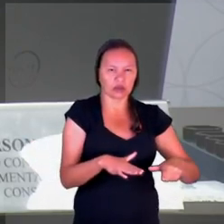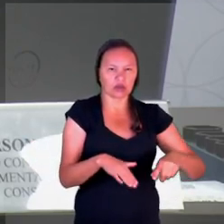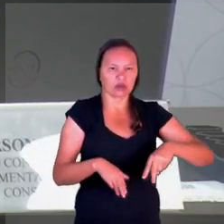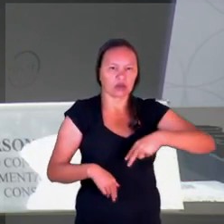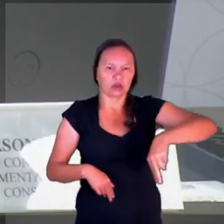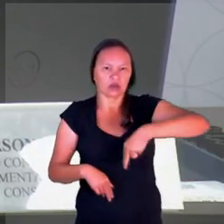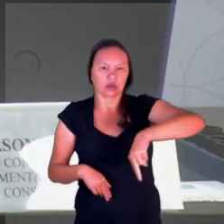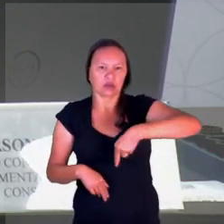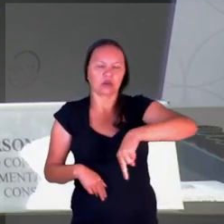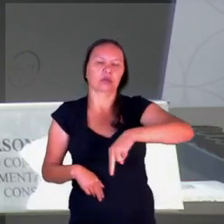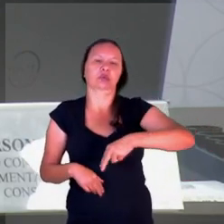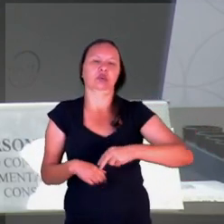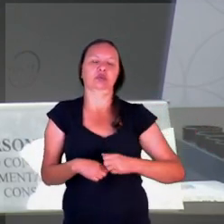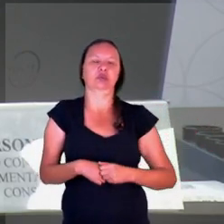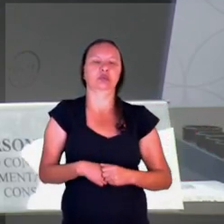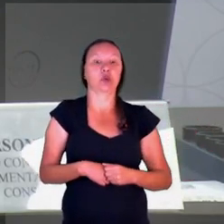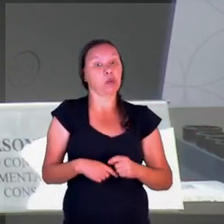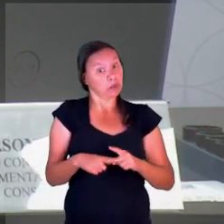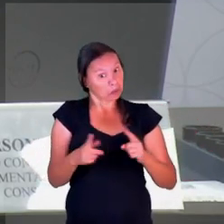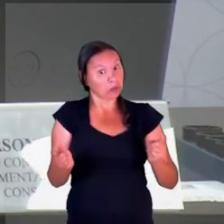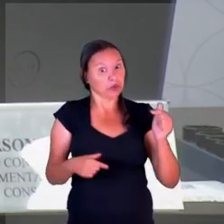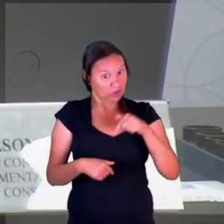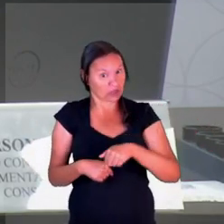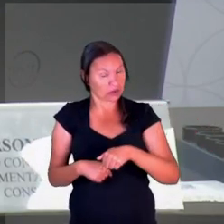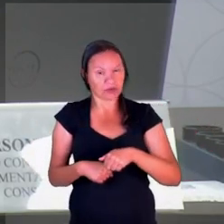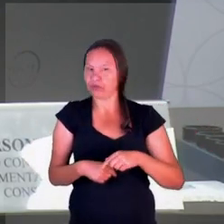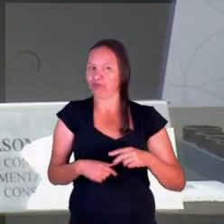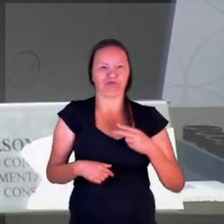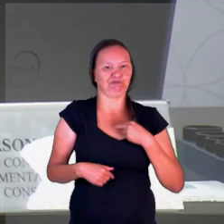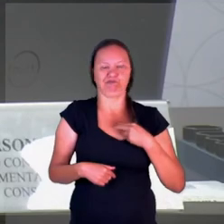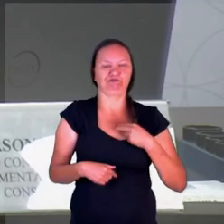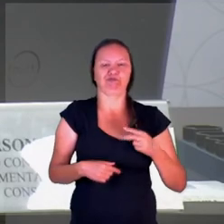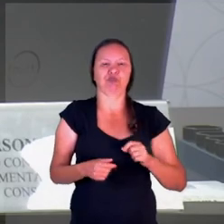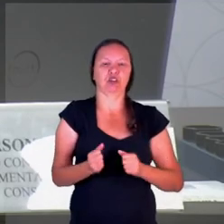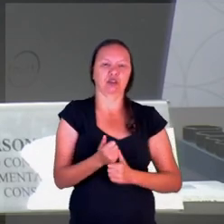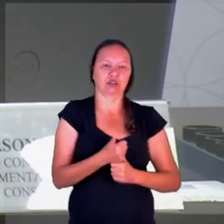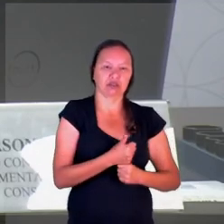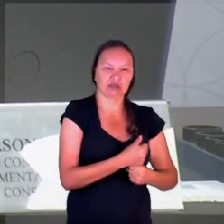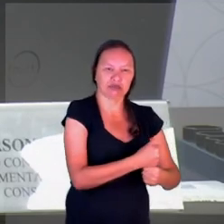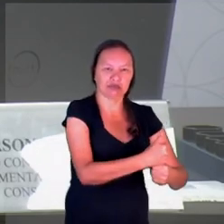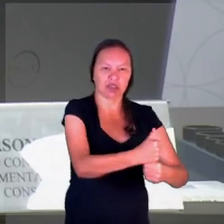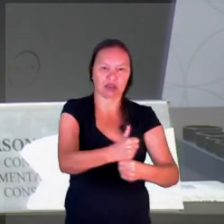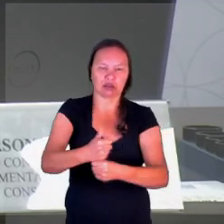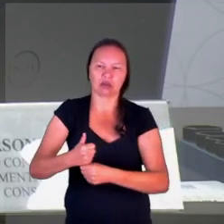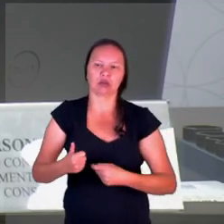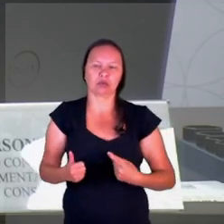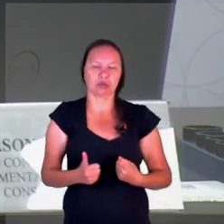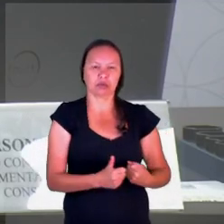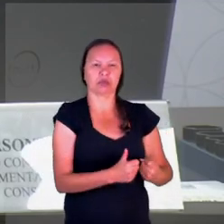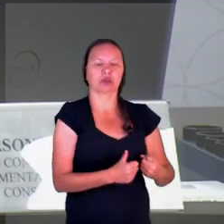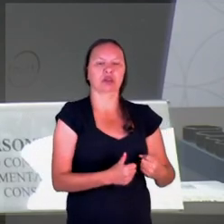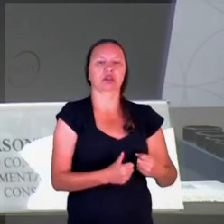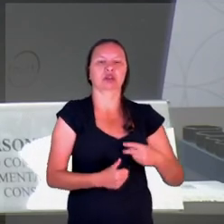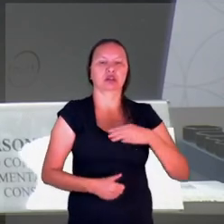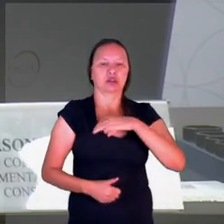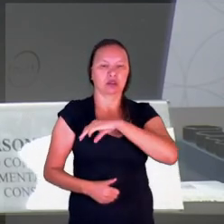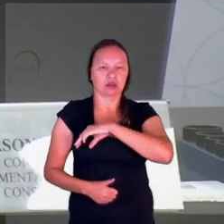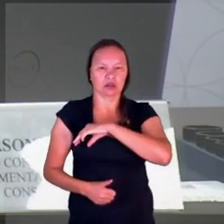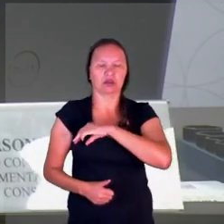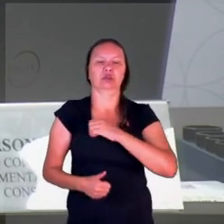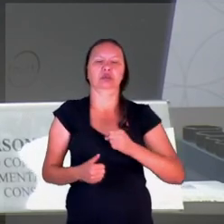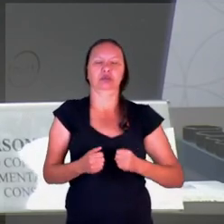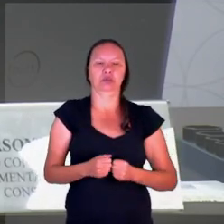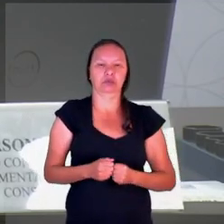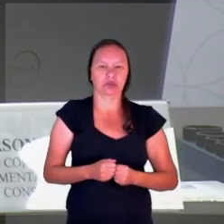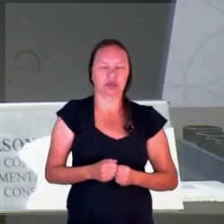isso que nossa presidente não pode participar porque ela tá acompanhando a conferência por exemplo Estadual no estado da Bahia né no qual